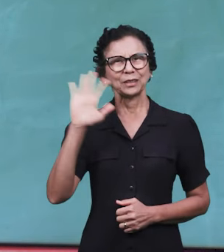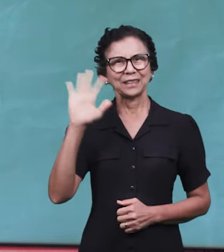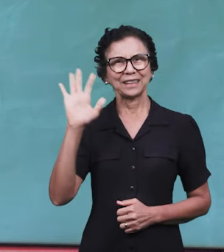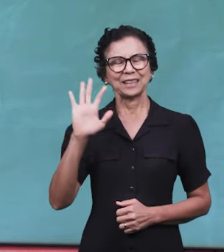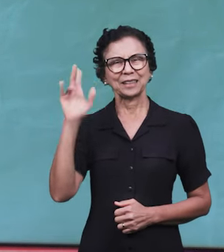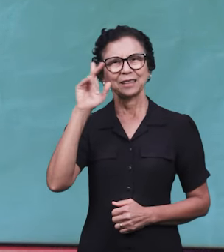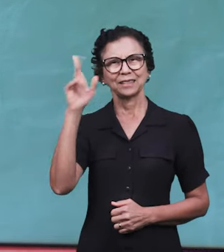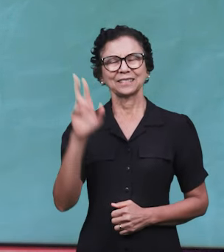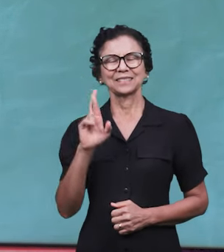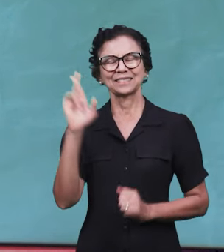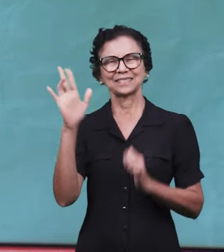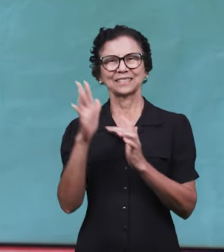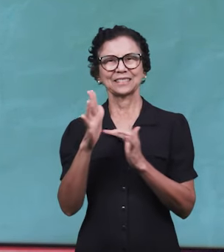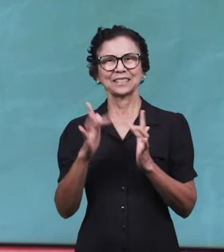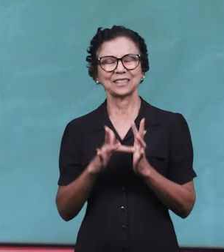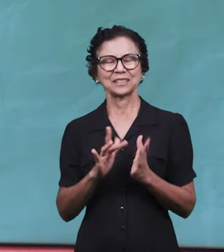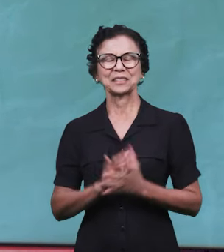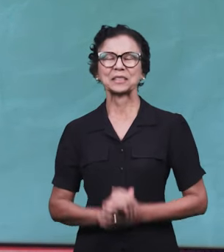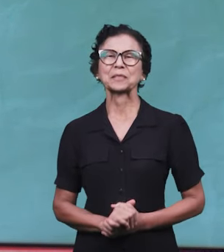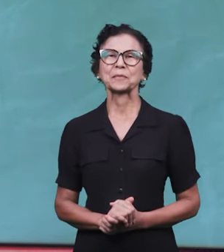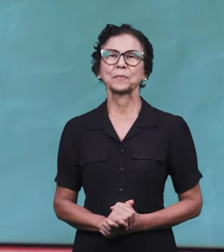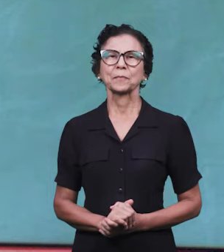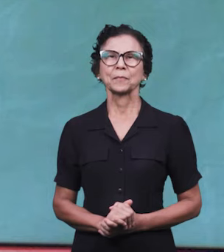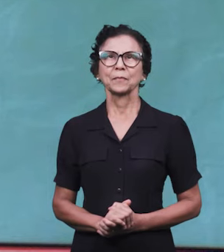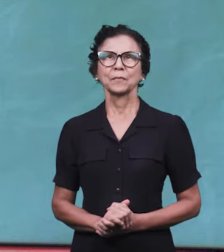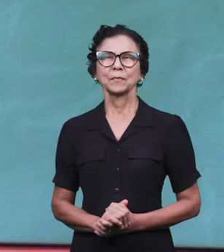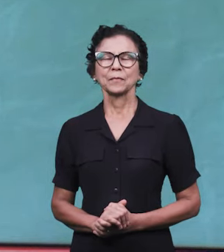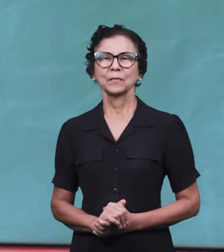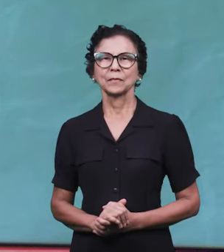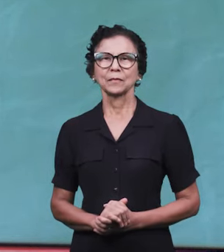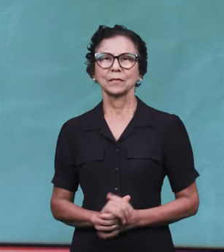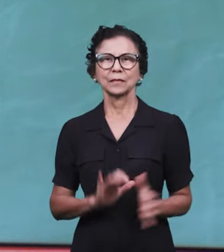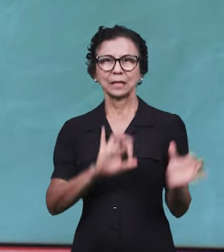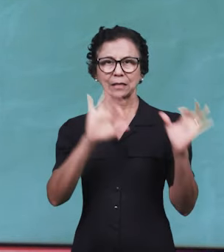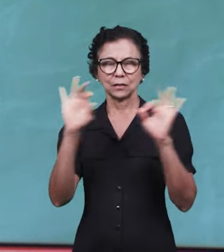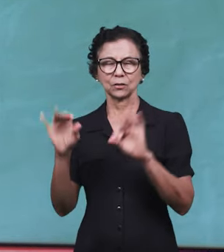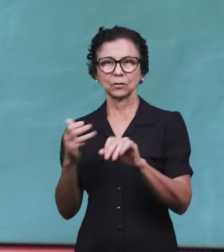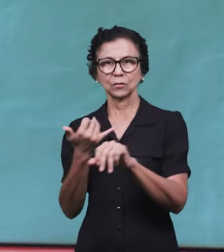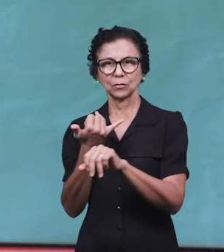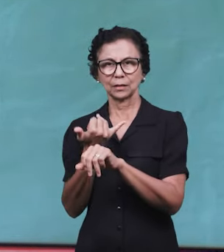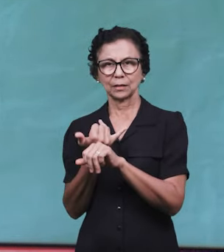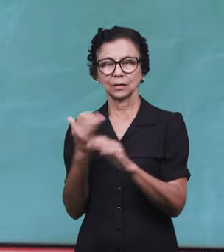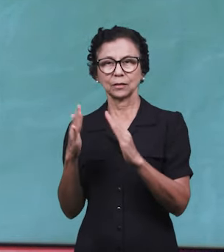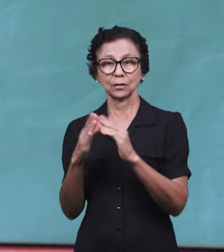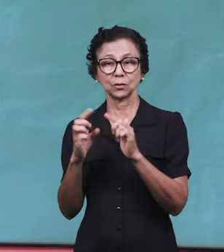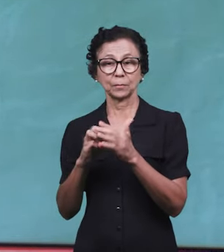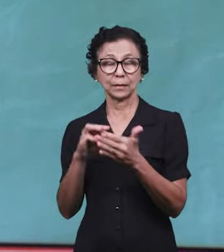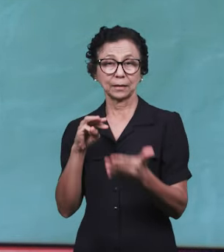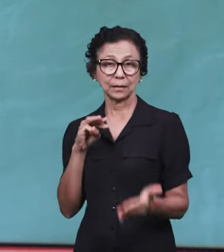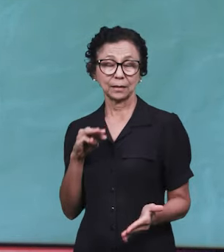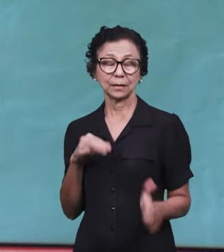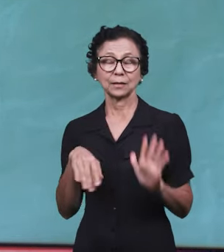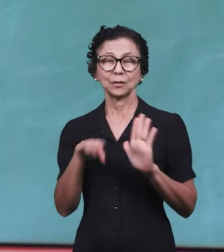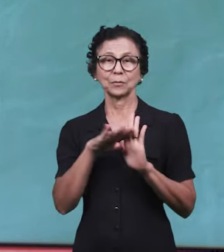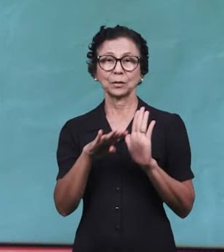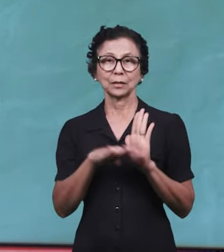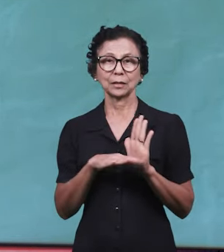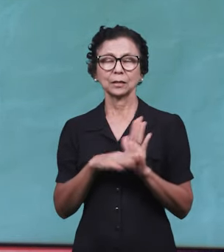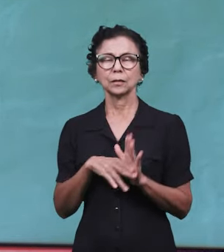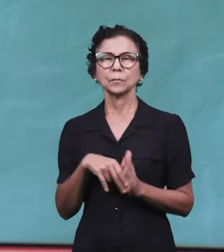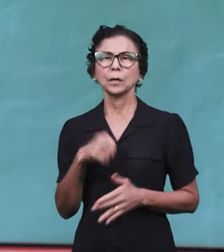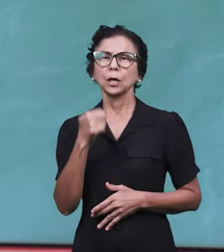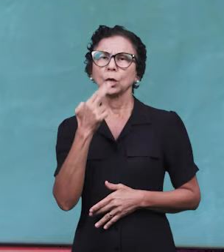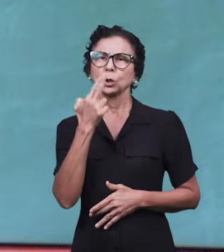Olá, a paz do Senhor Jesus a todos. Você está no canal da Igreja Cristã Maranata e este é o programa Nutrição